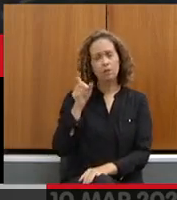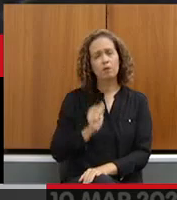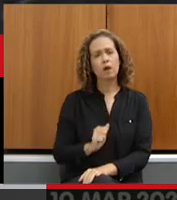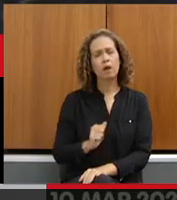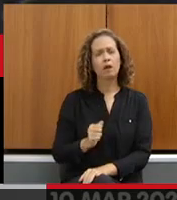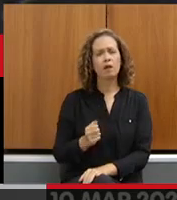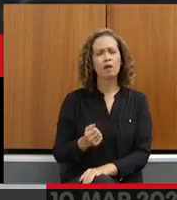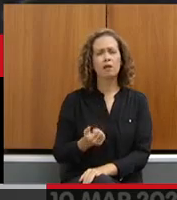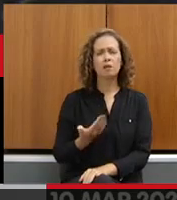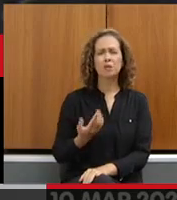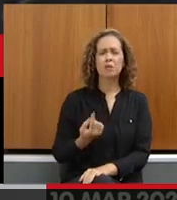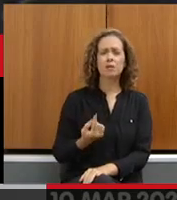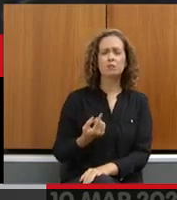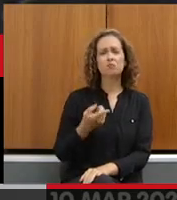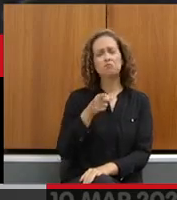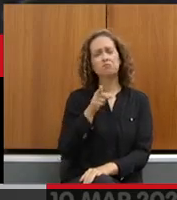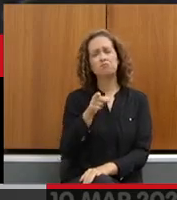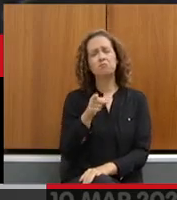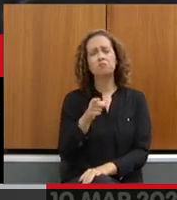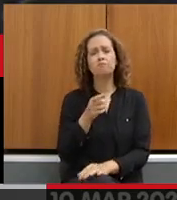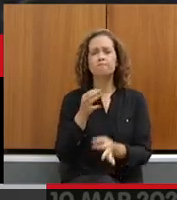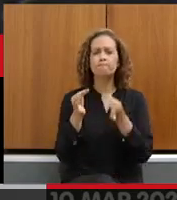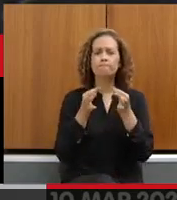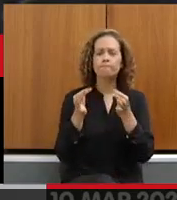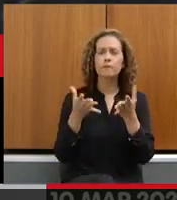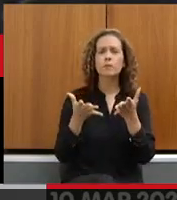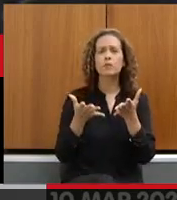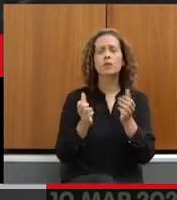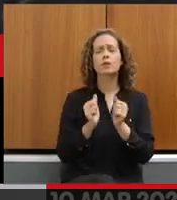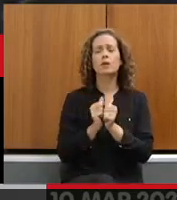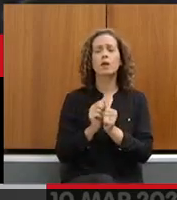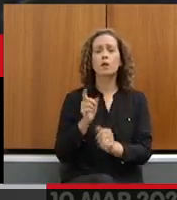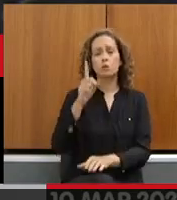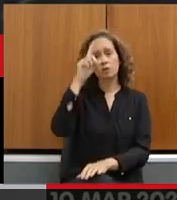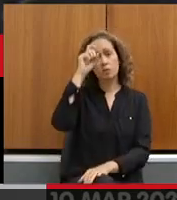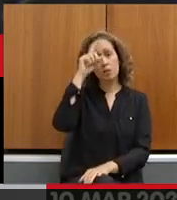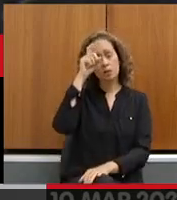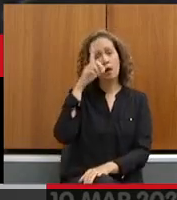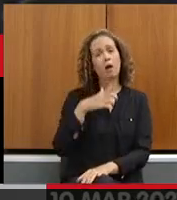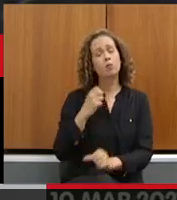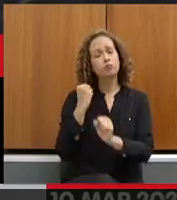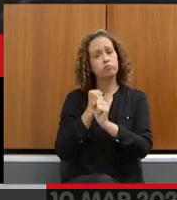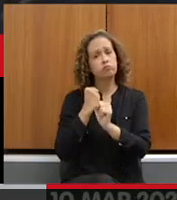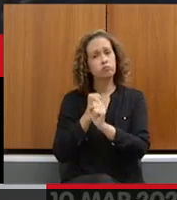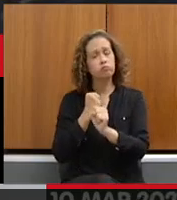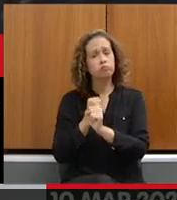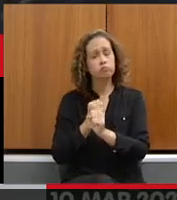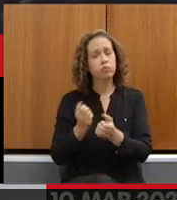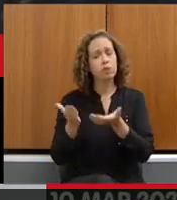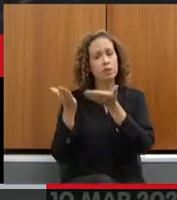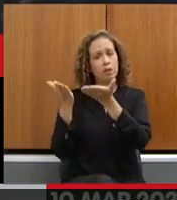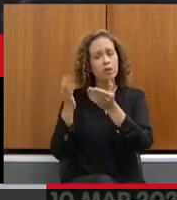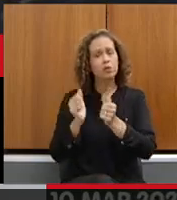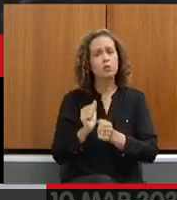naquela ocasião vossa excelência inclui o Hospital Regional do Noroeste como um dos hospitais a serem construídos pelo estado dos 11 hospitais